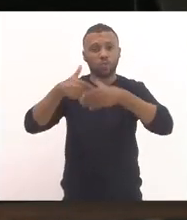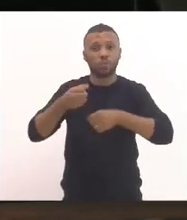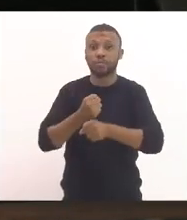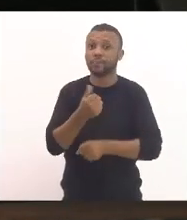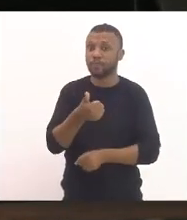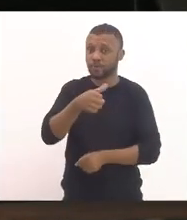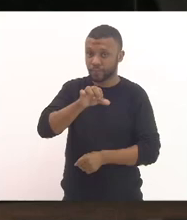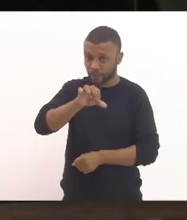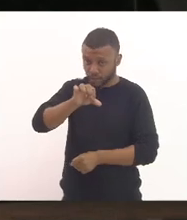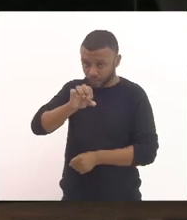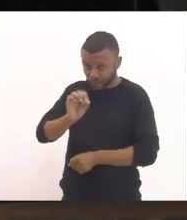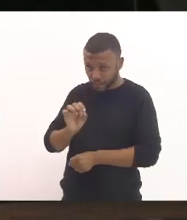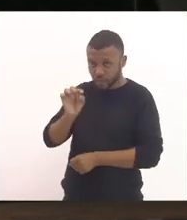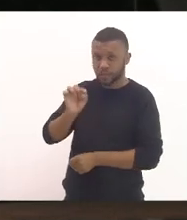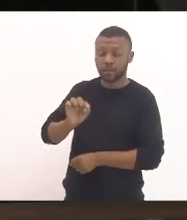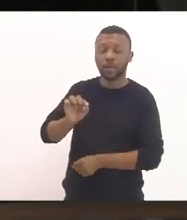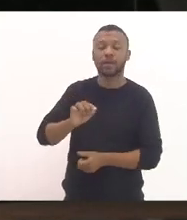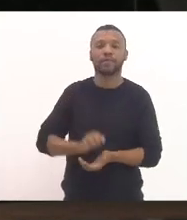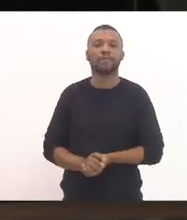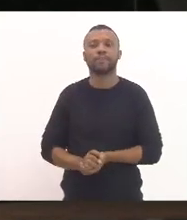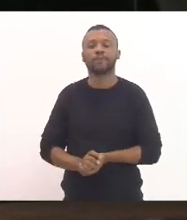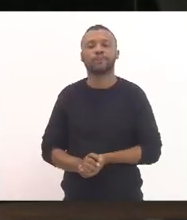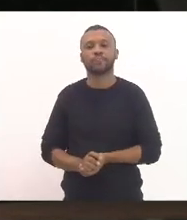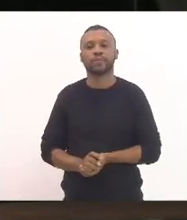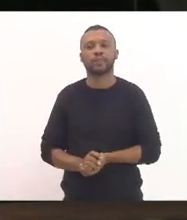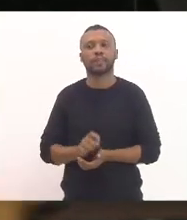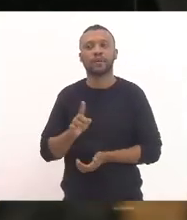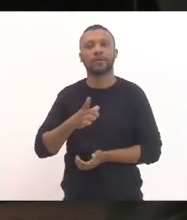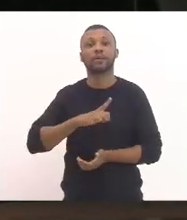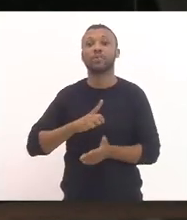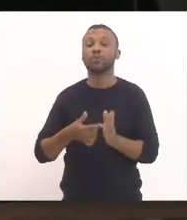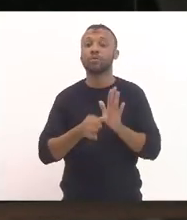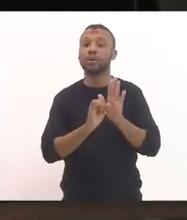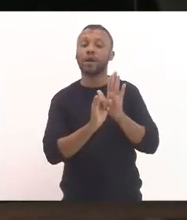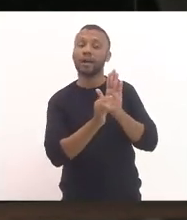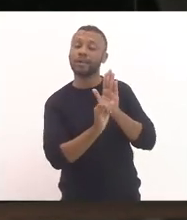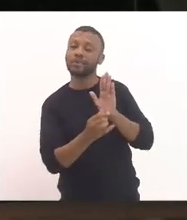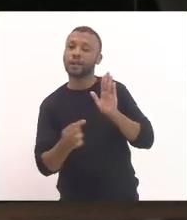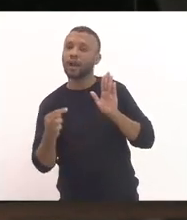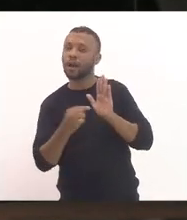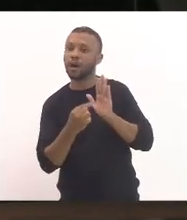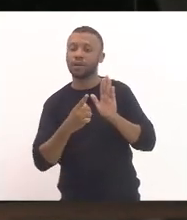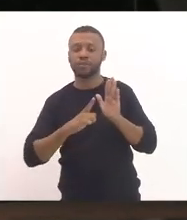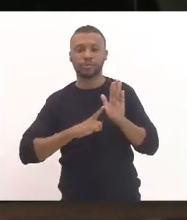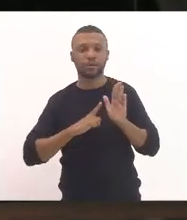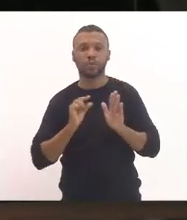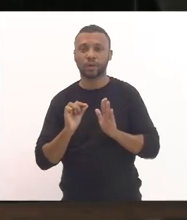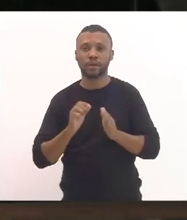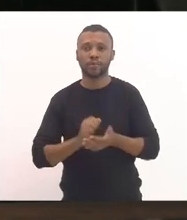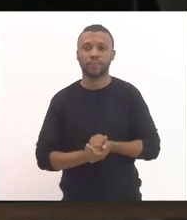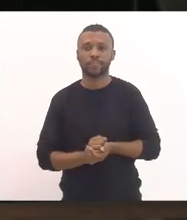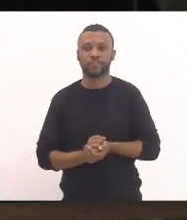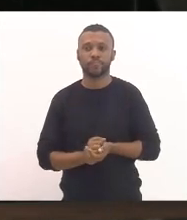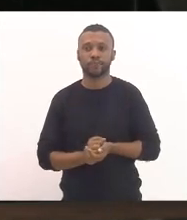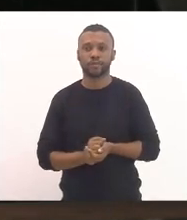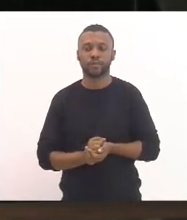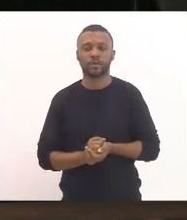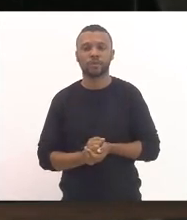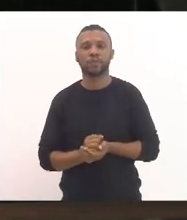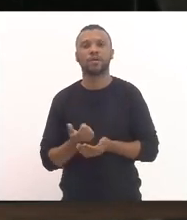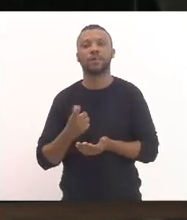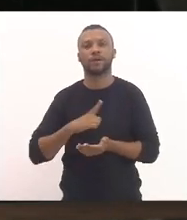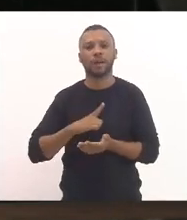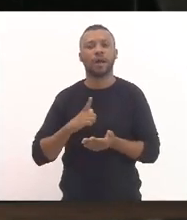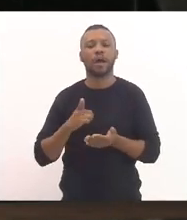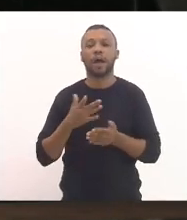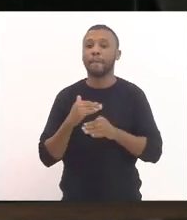1990 ele tinha no seu edital e na sua na sua Instituto paridade